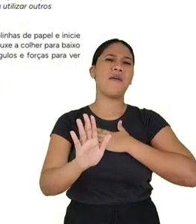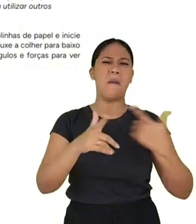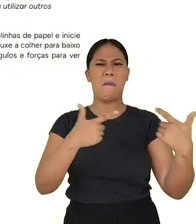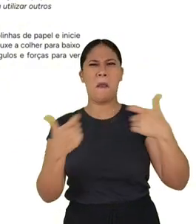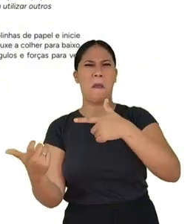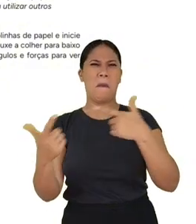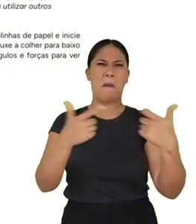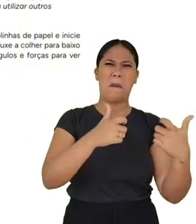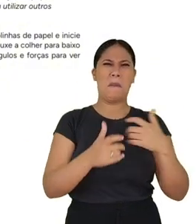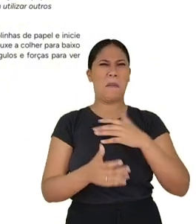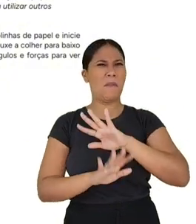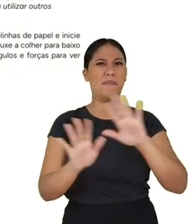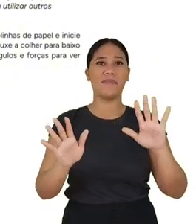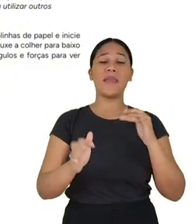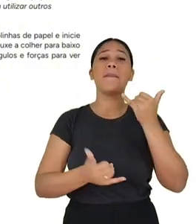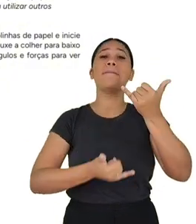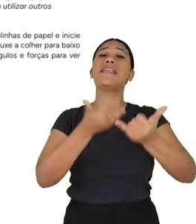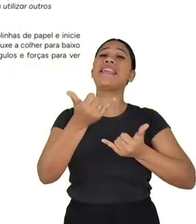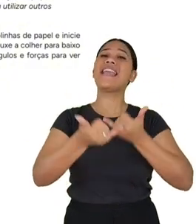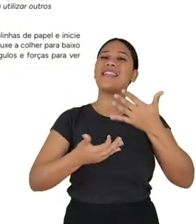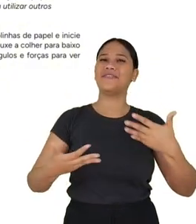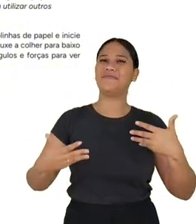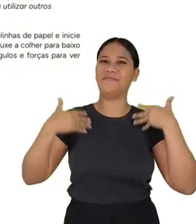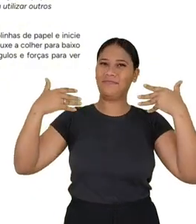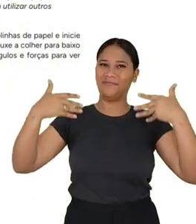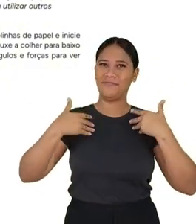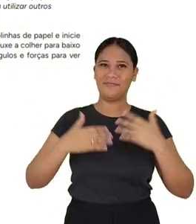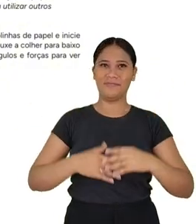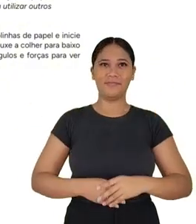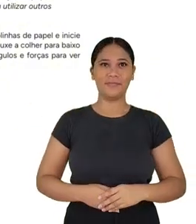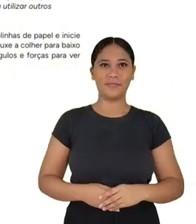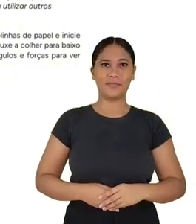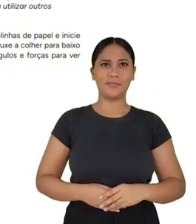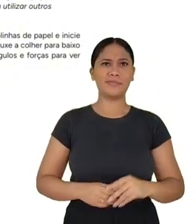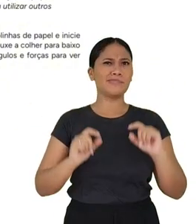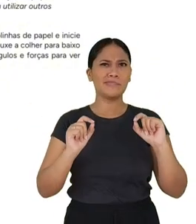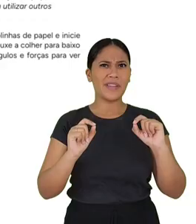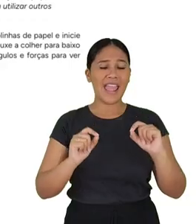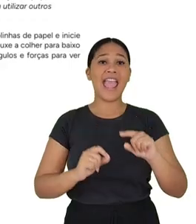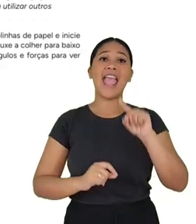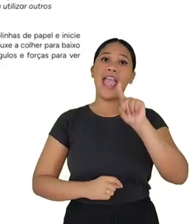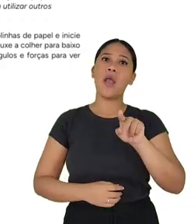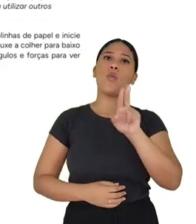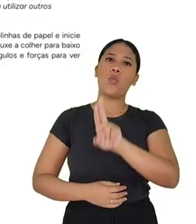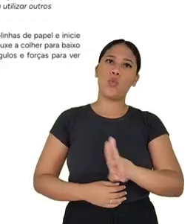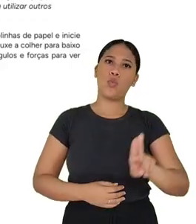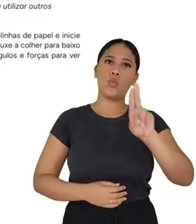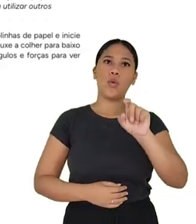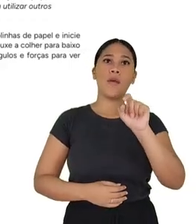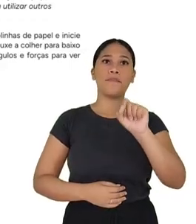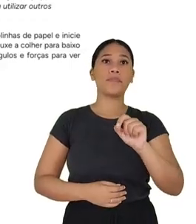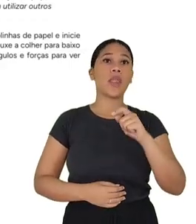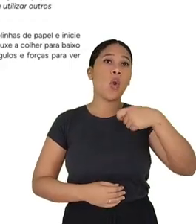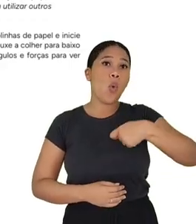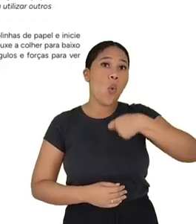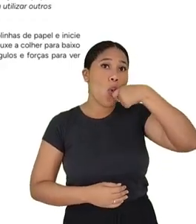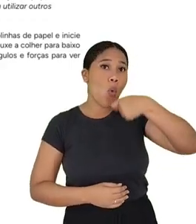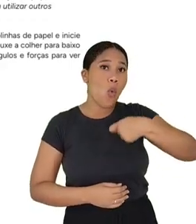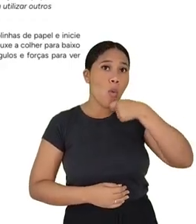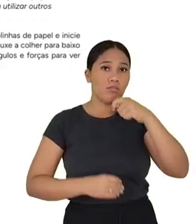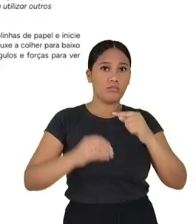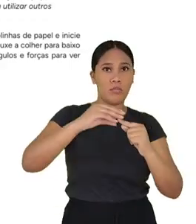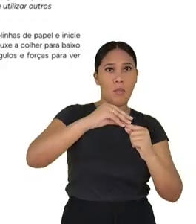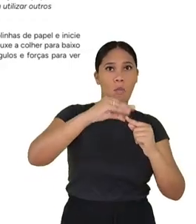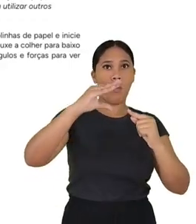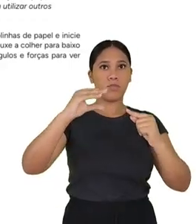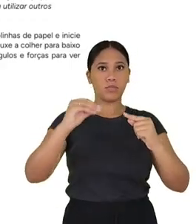você vai transformá-la em um brinquedo muito divertido. A catapulta é um dispositivo que utiliza uma